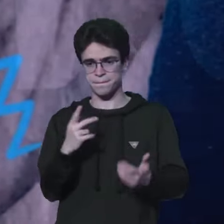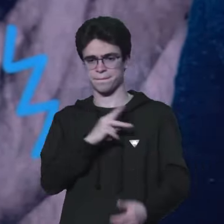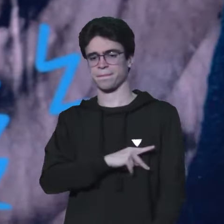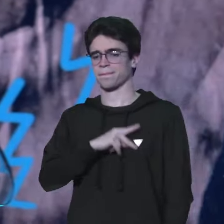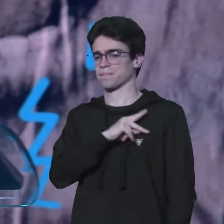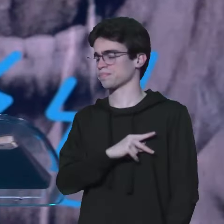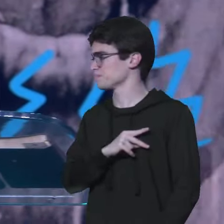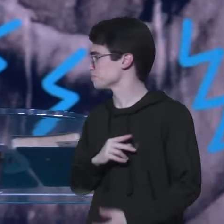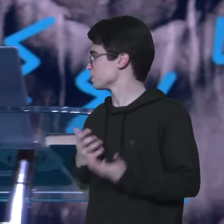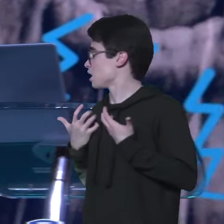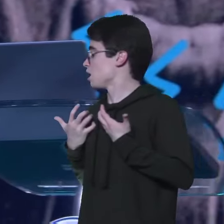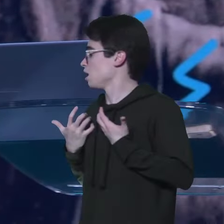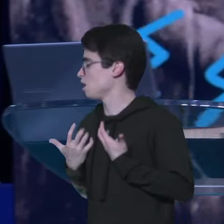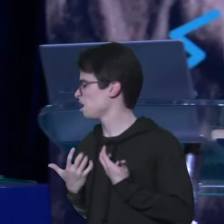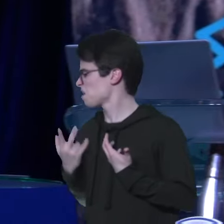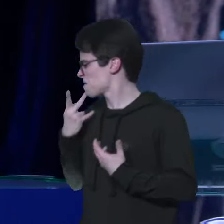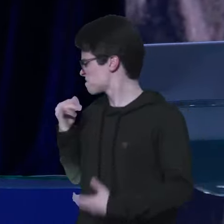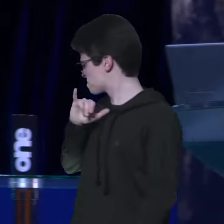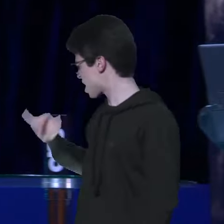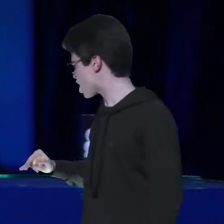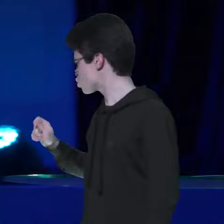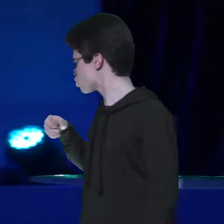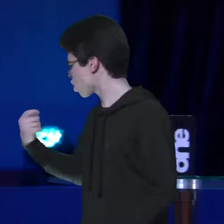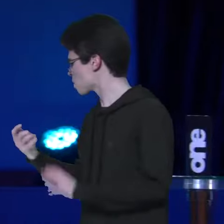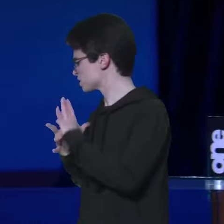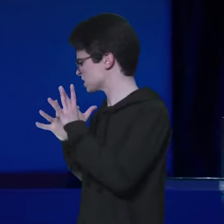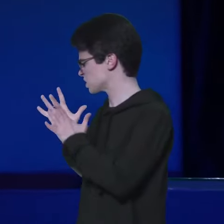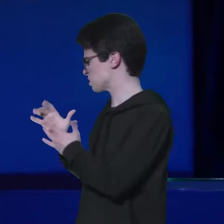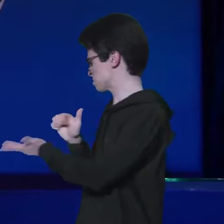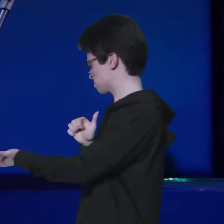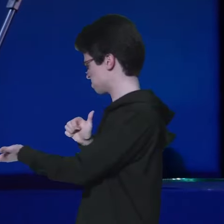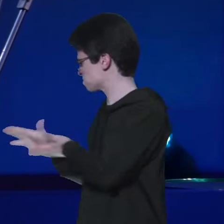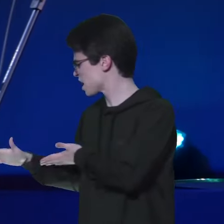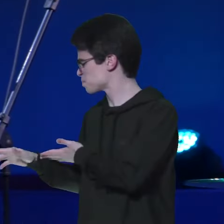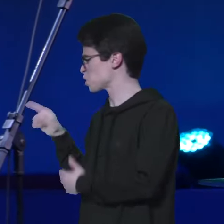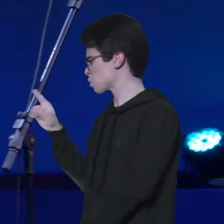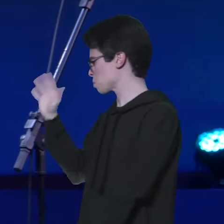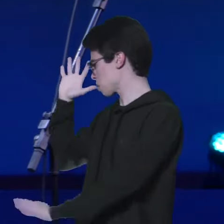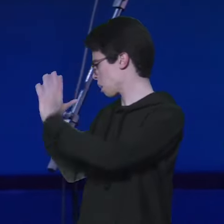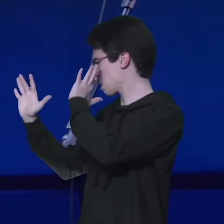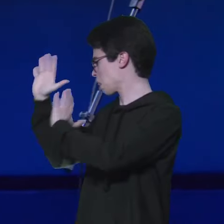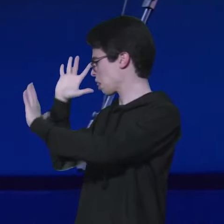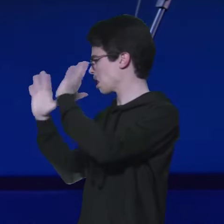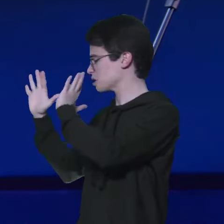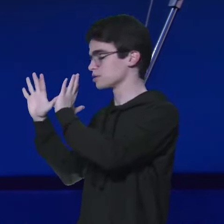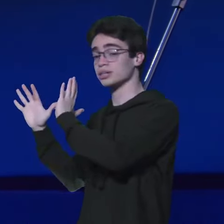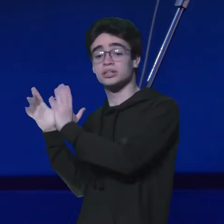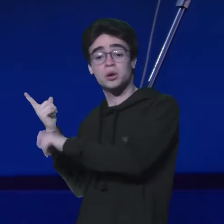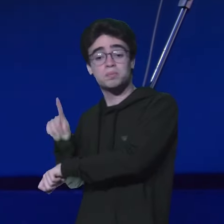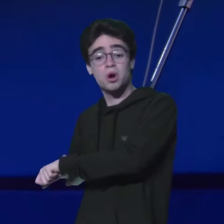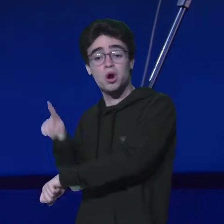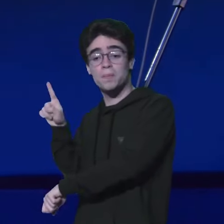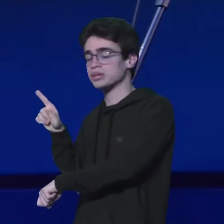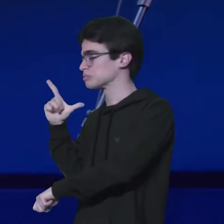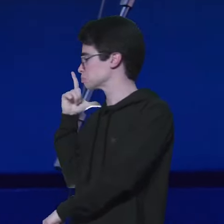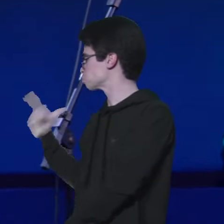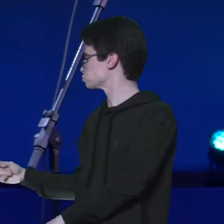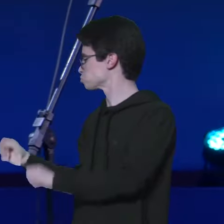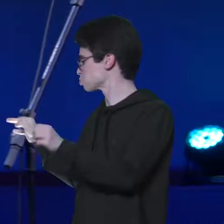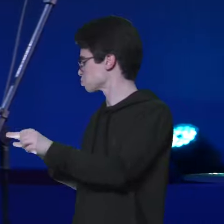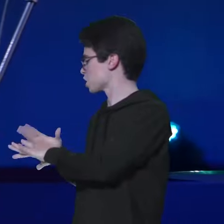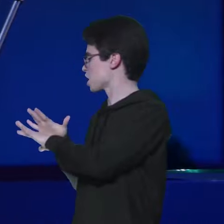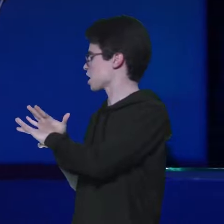daquela mulher e vira e fala: em nome de Jesus, eu repreendo esse espírito de adivinhação. E o espírito sai daquela mulher.